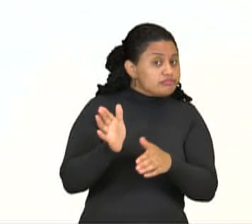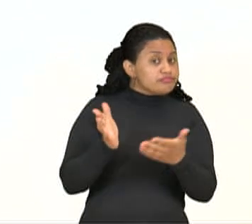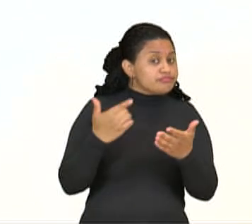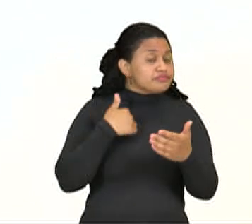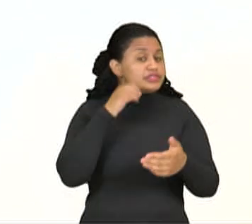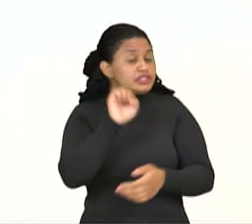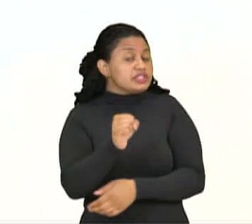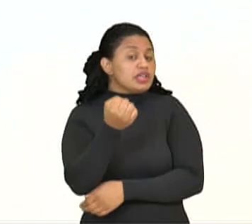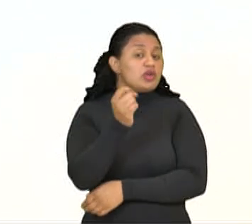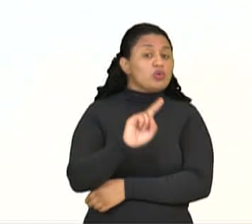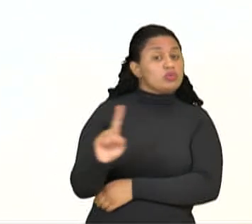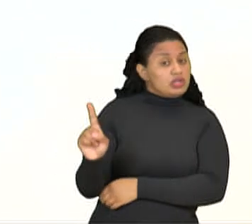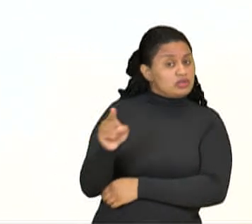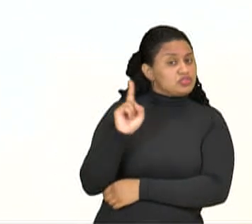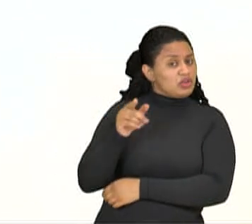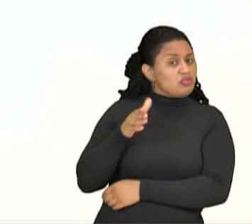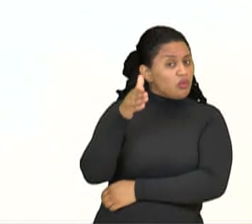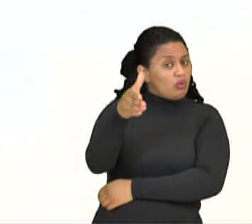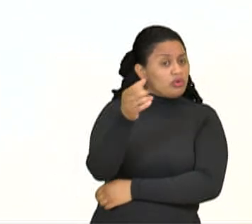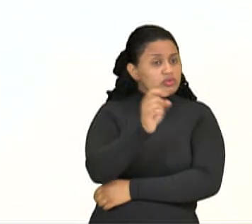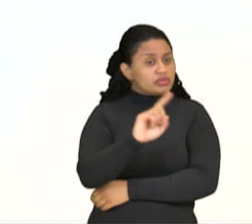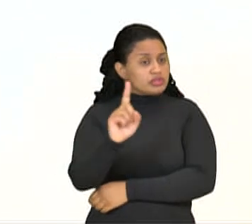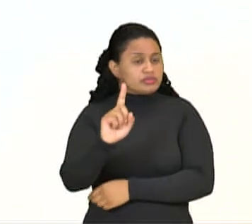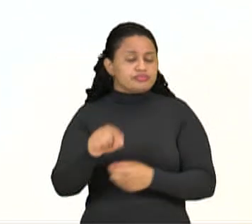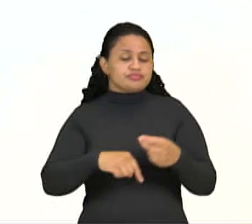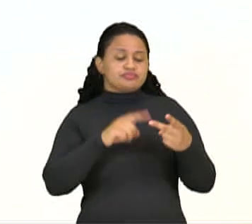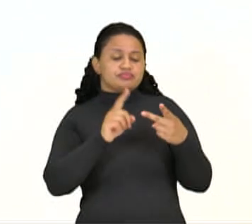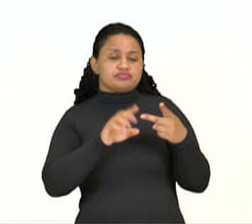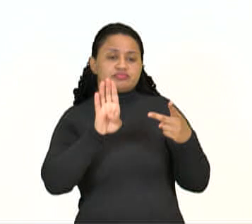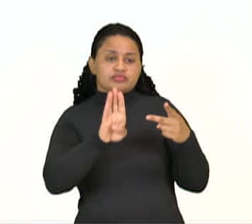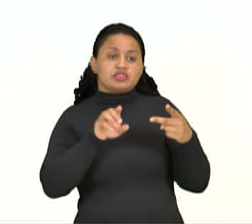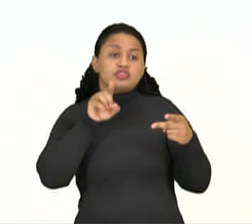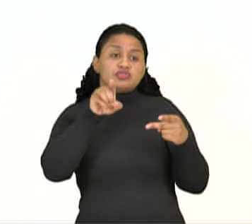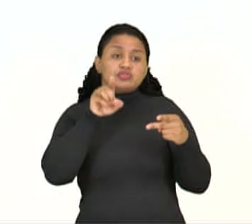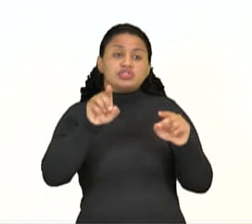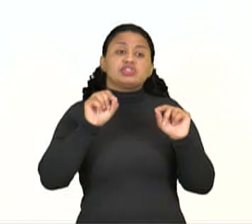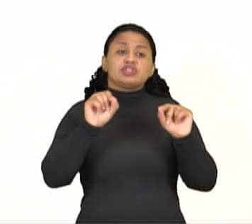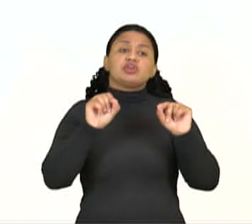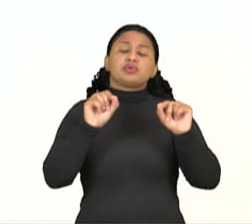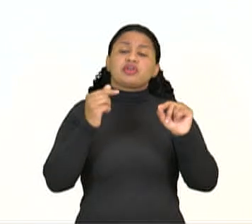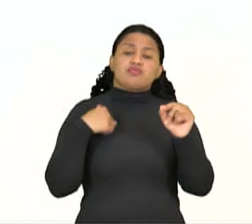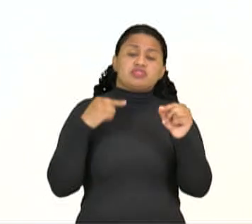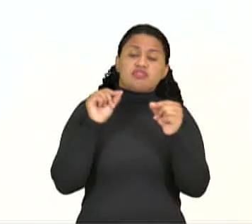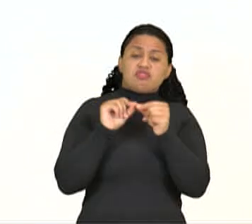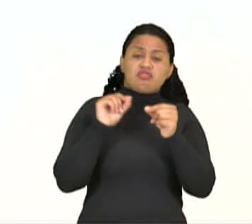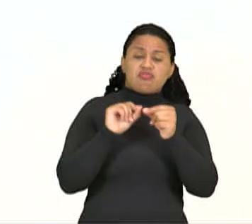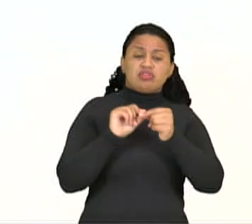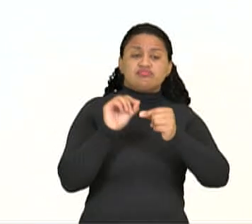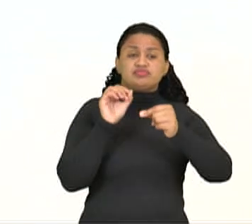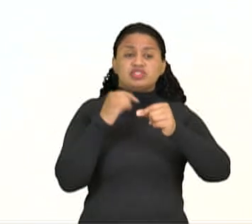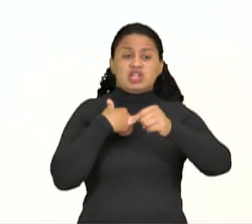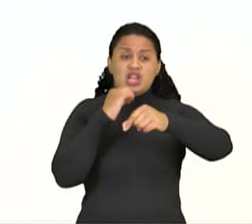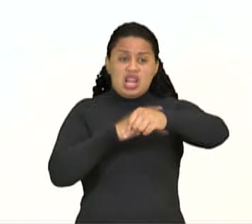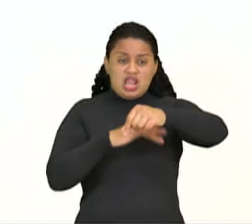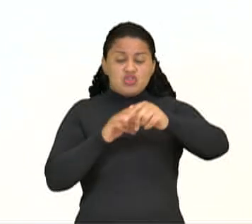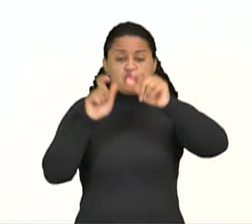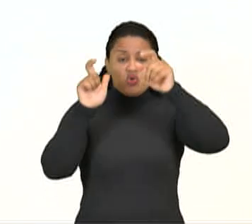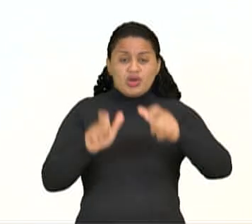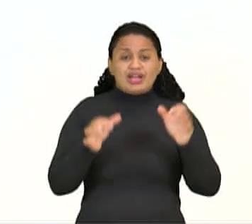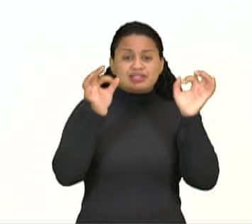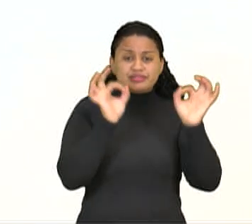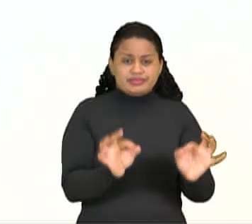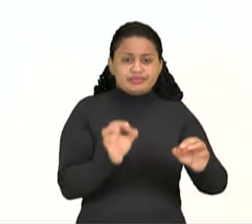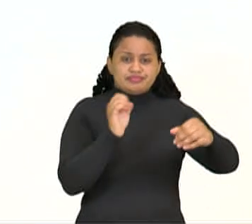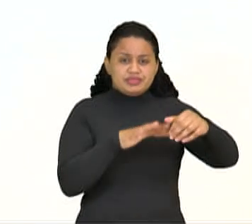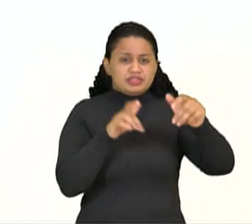sim ou não? Já participou? Letra B. Você realiza o descarte correto do lixo